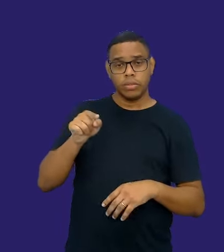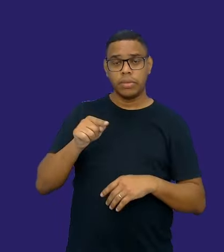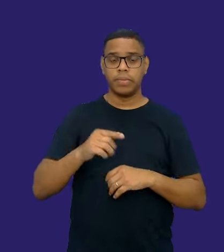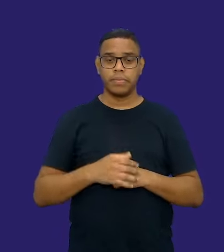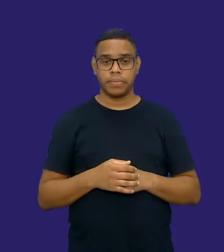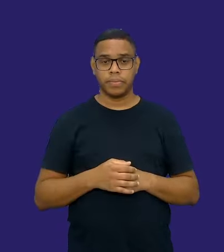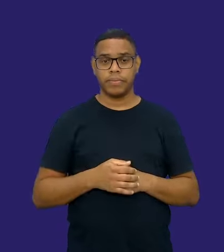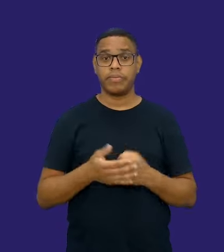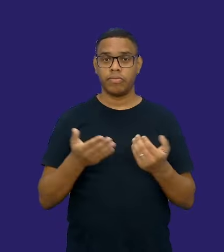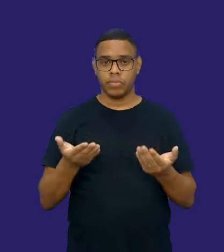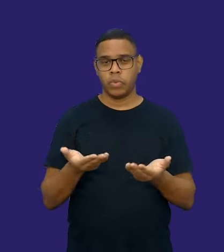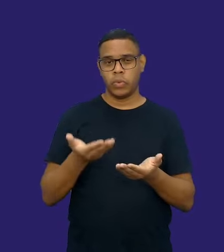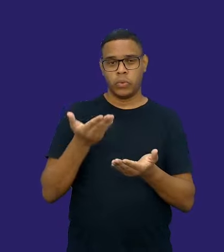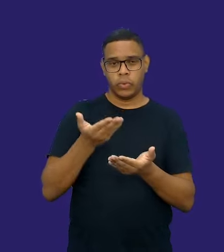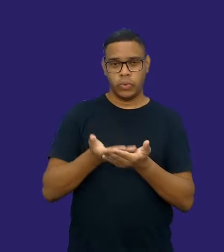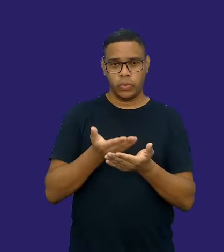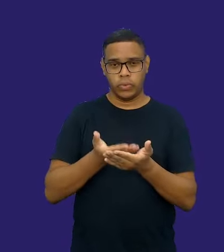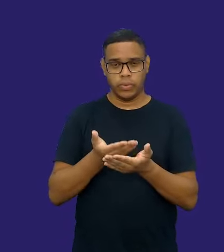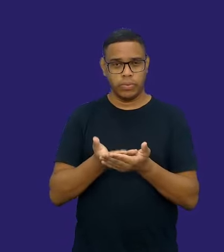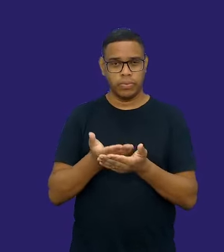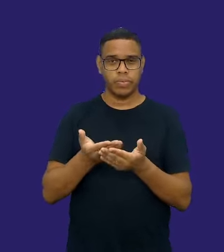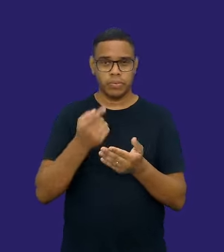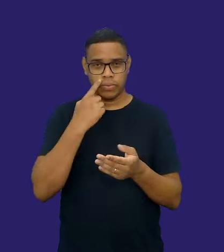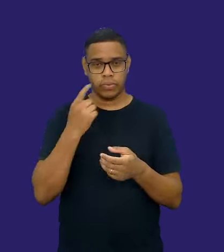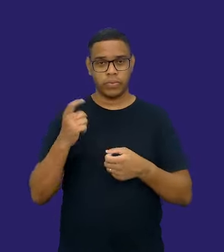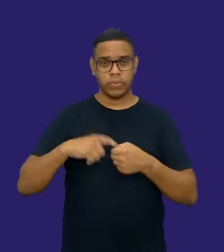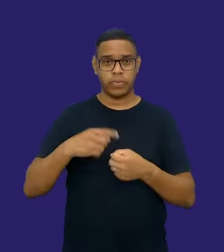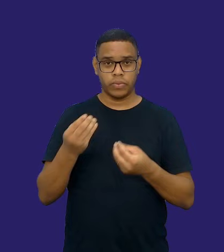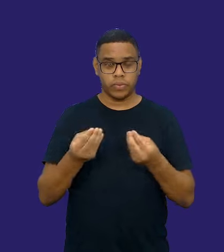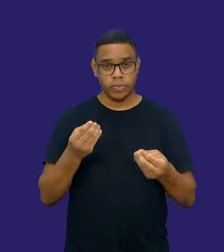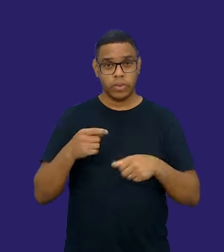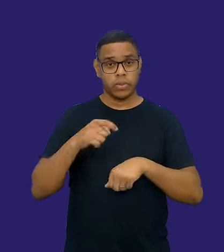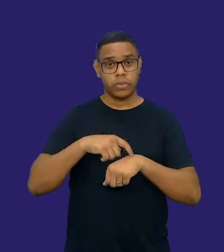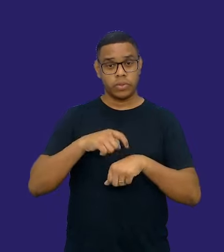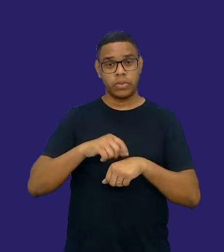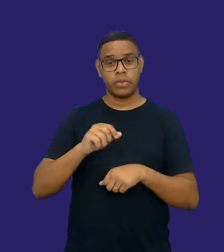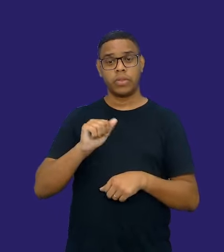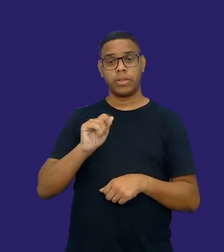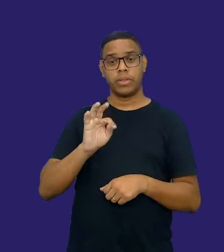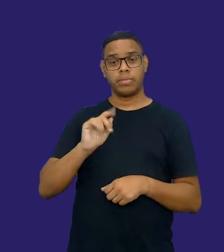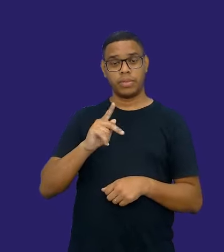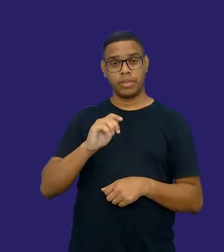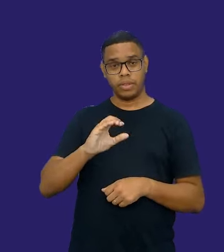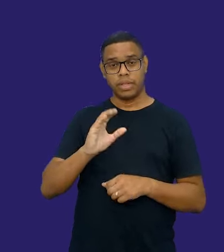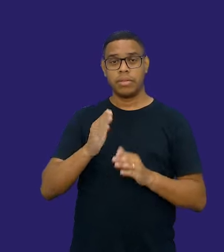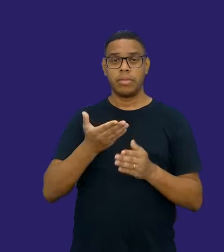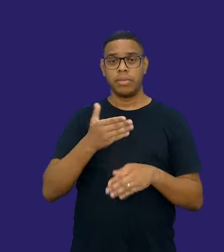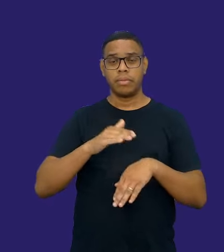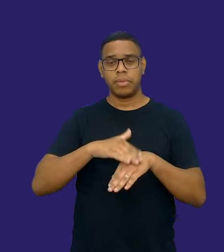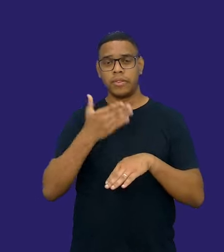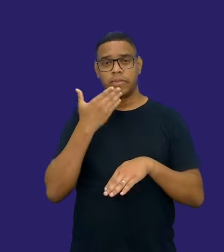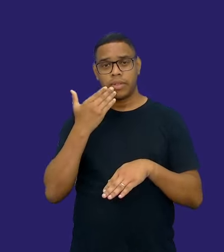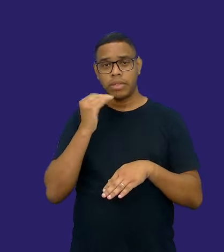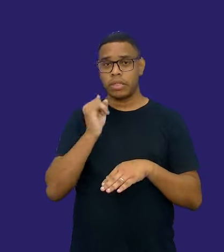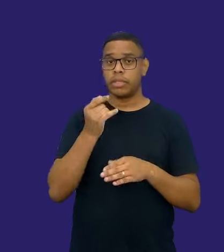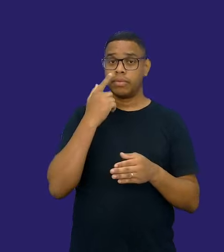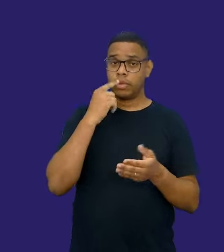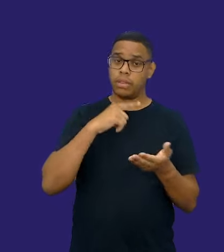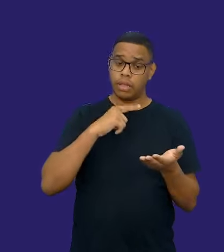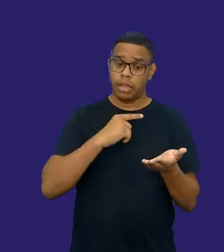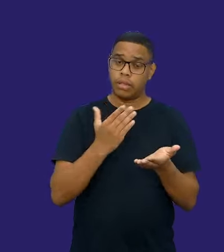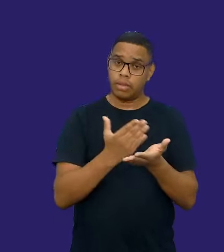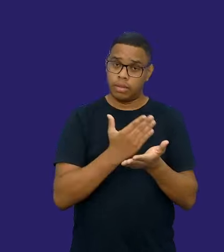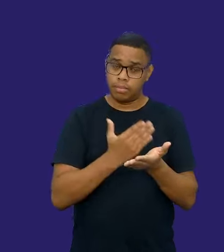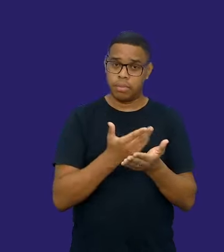retomada e o estudo do conteúdo dessa transmissão, por exemplo, durante a TPC, ficarão, claro, mais fáceis se vocês estiverem